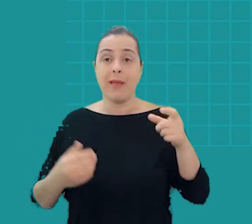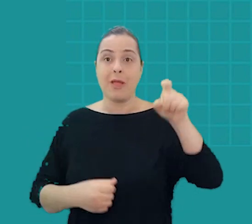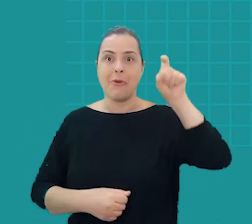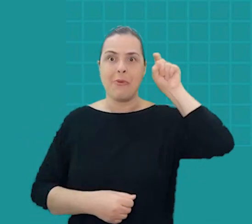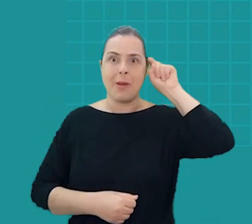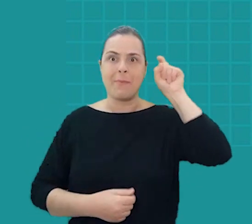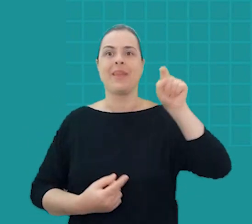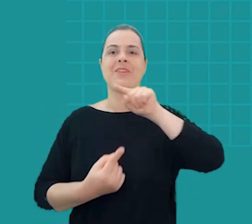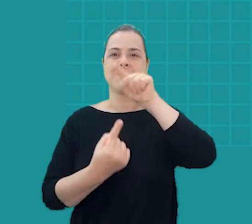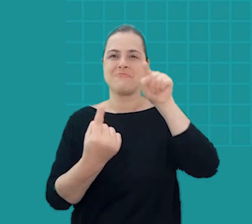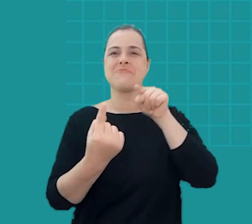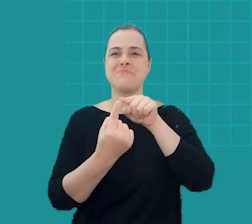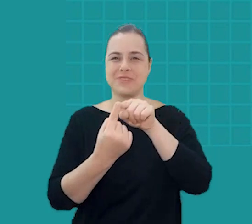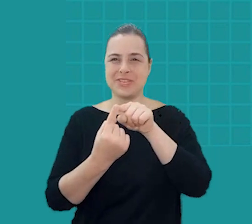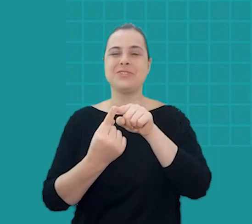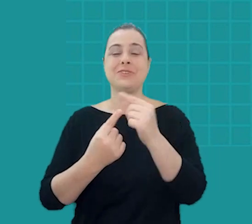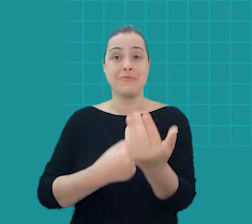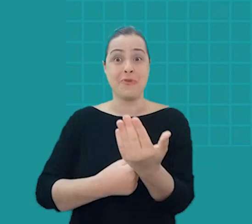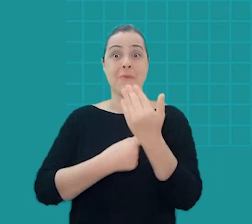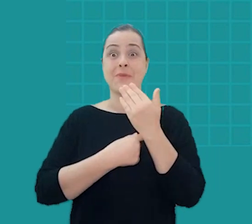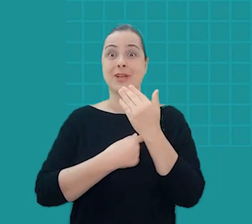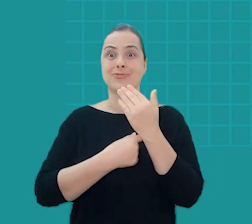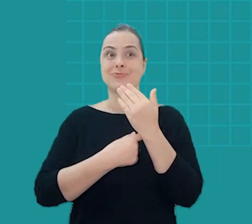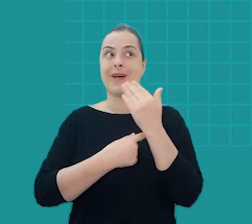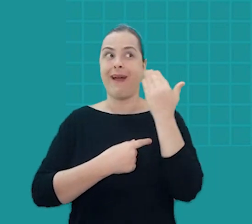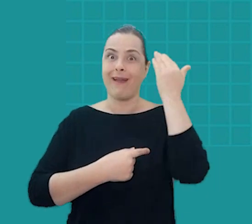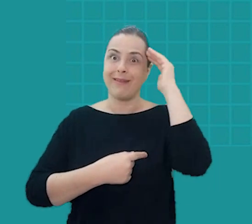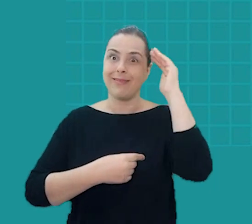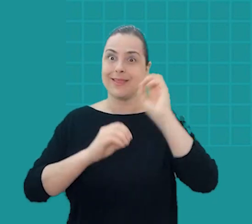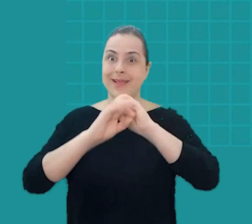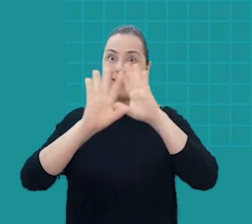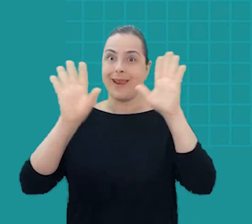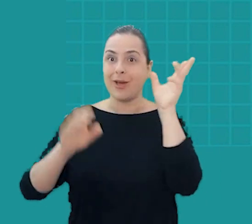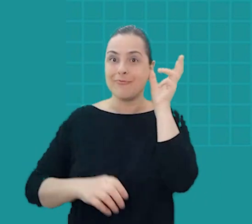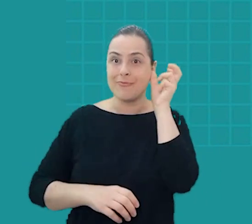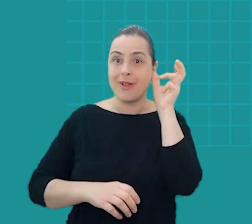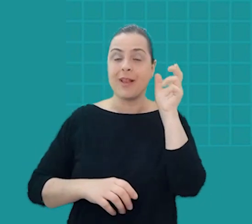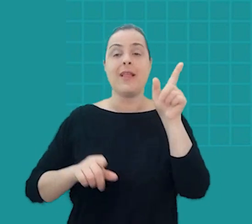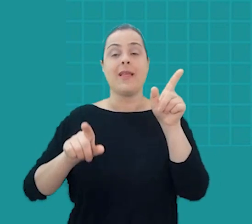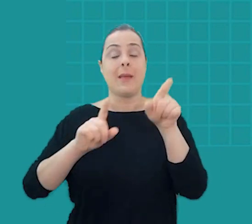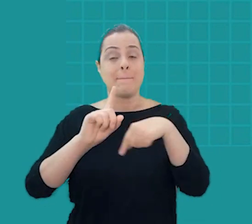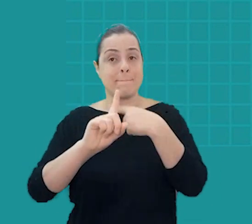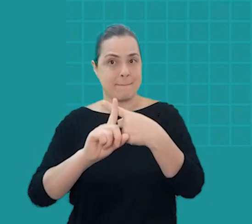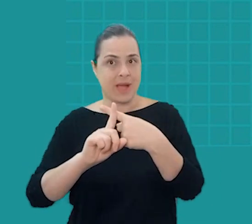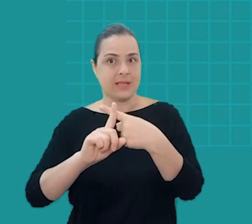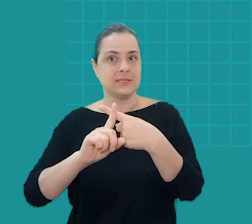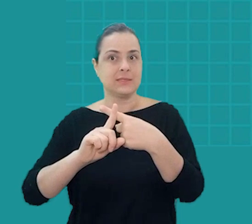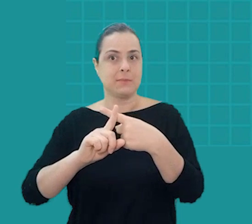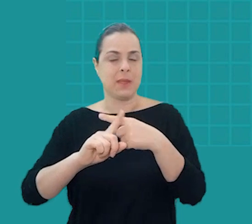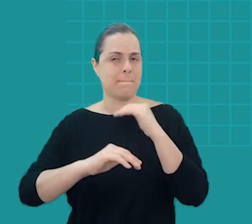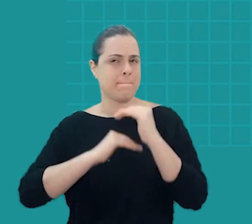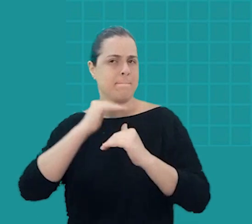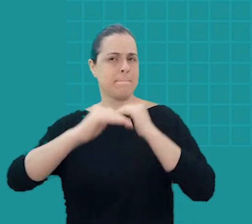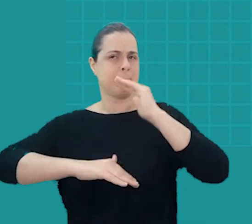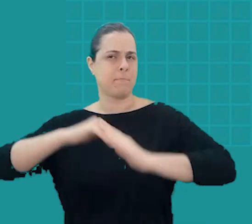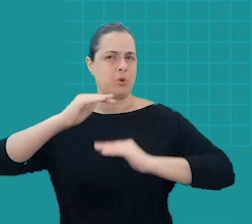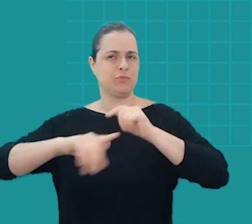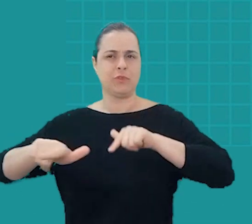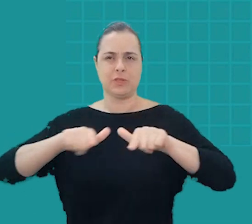desse propósito de ajudar. Fora produtividade e saúde mental, que é um tema que eu falo